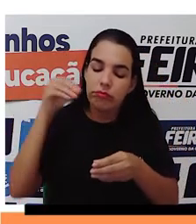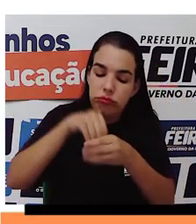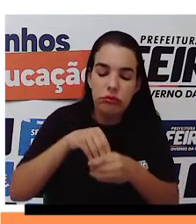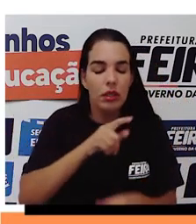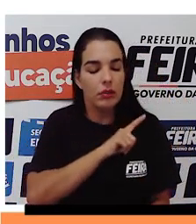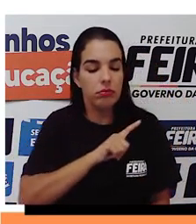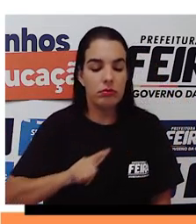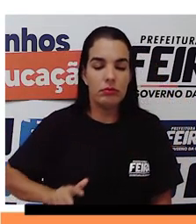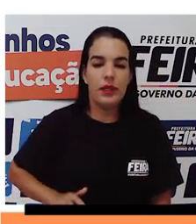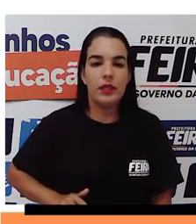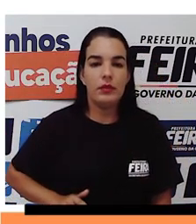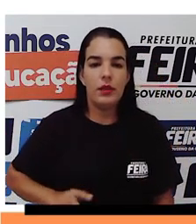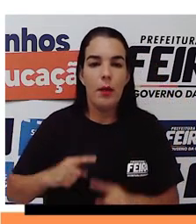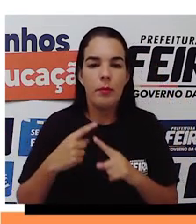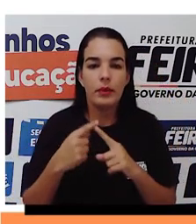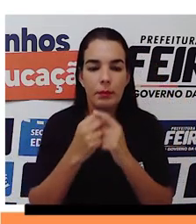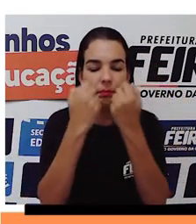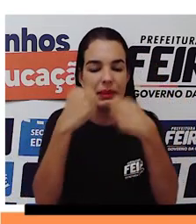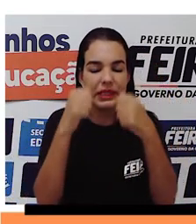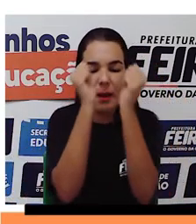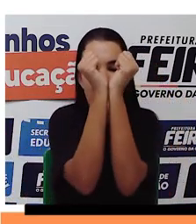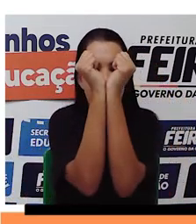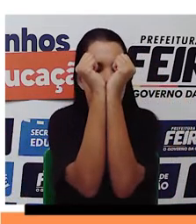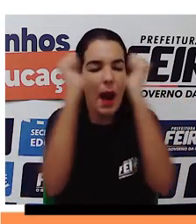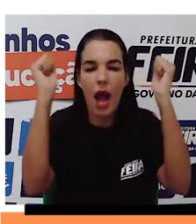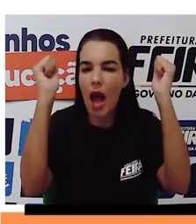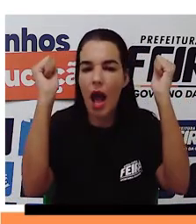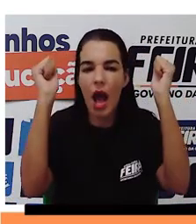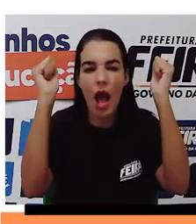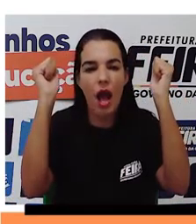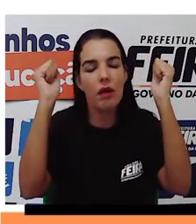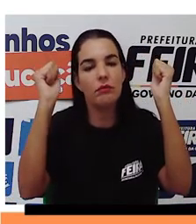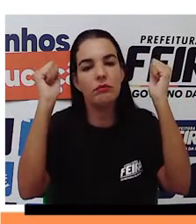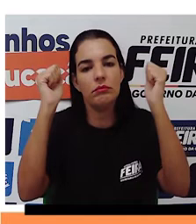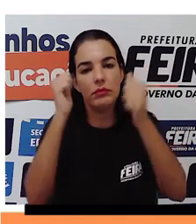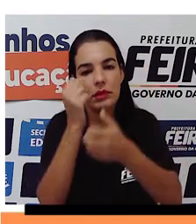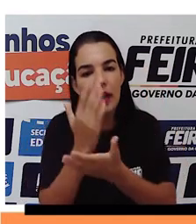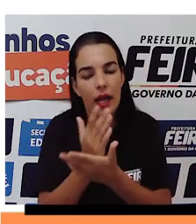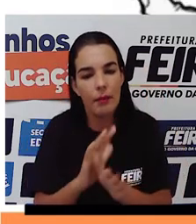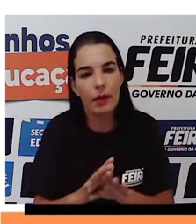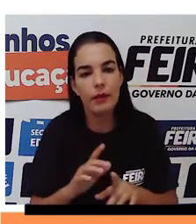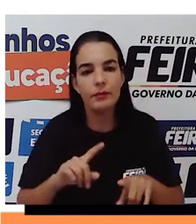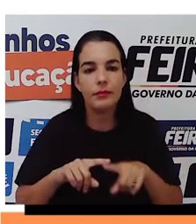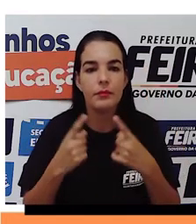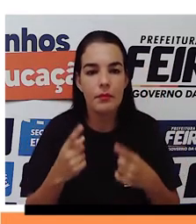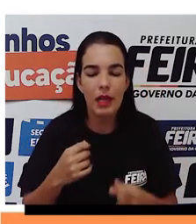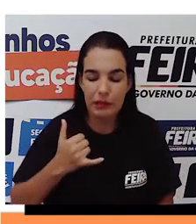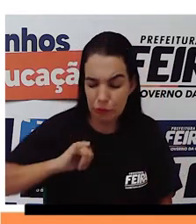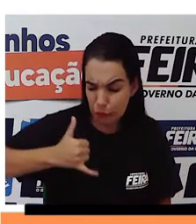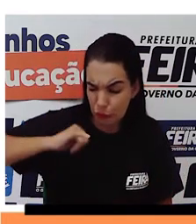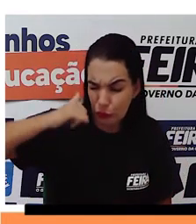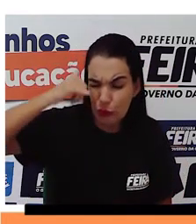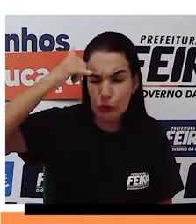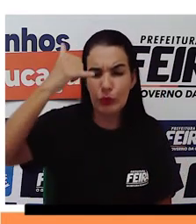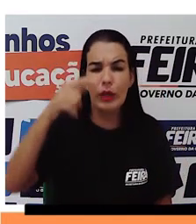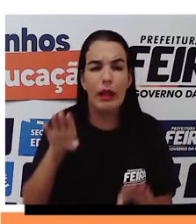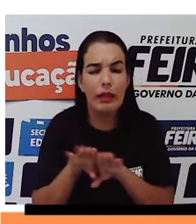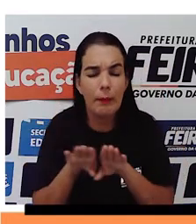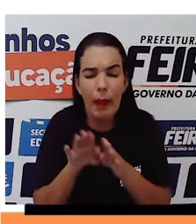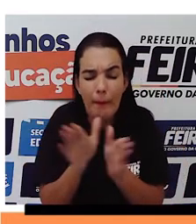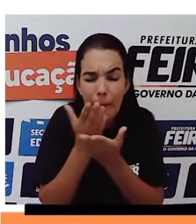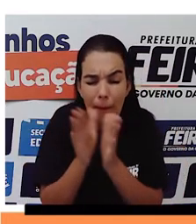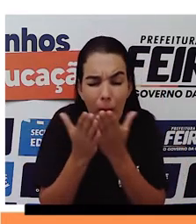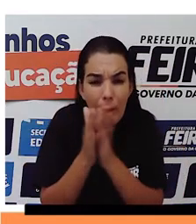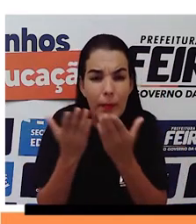rebelião popular, onde a ideia de pôr fim à escravidão era cogitada. Os altos impostos e a miséria em que a maioria